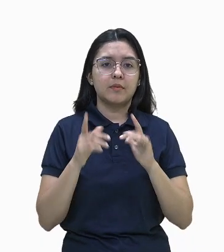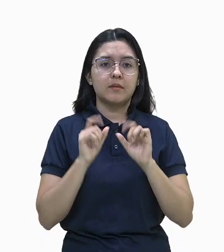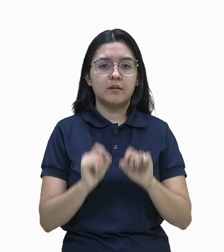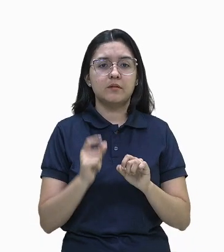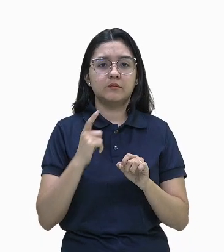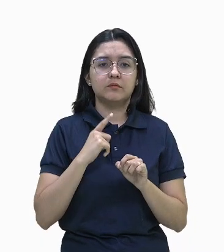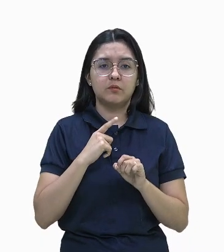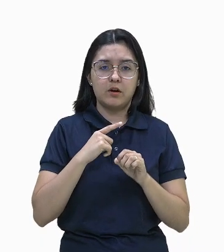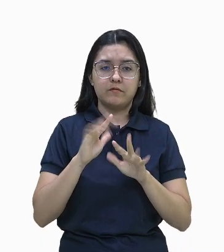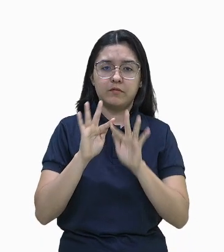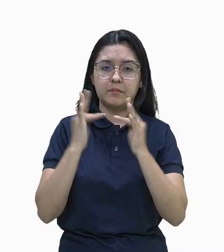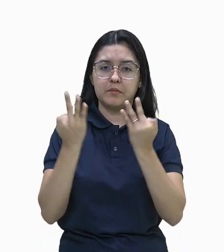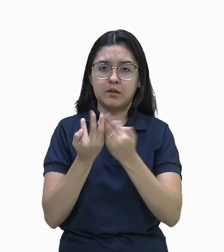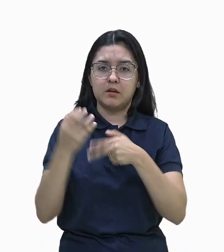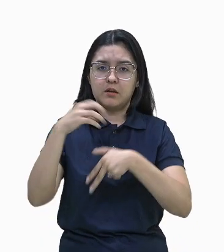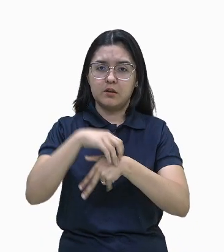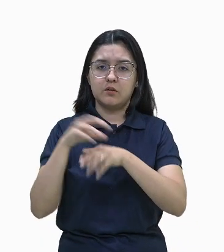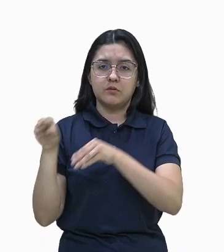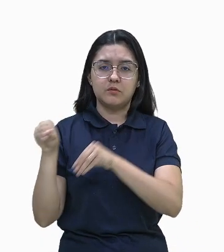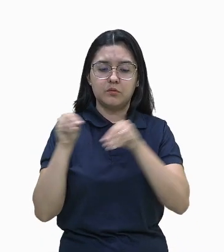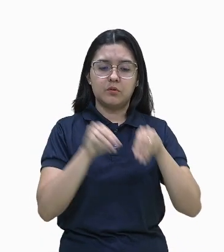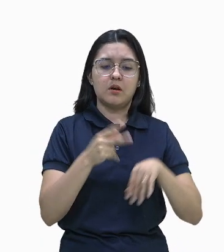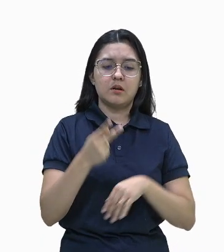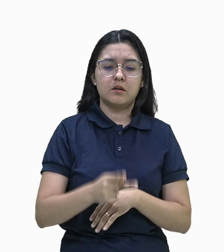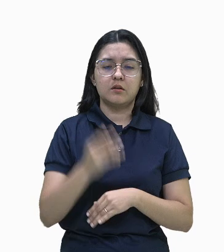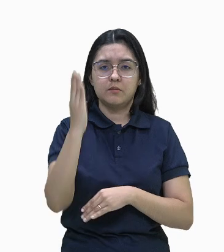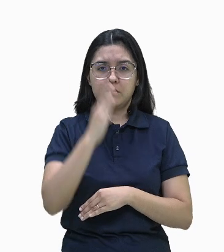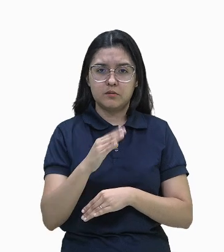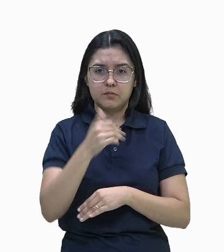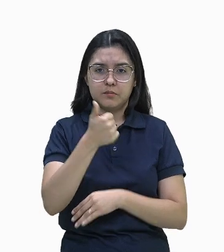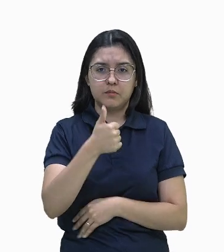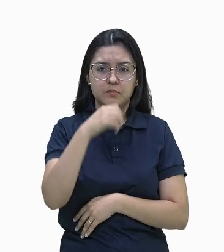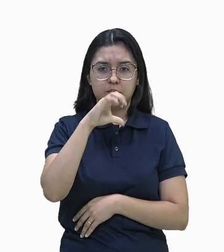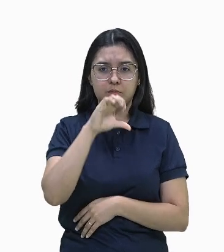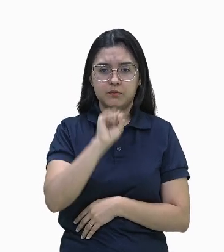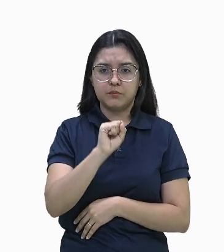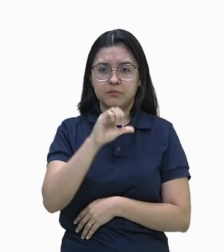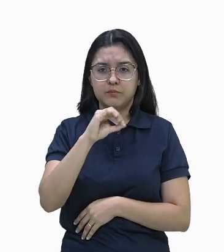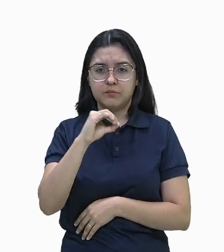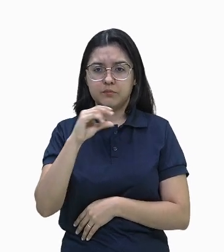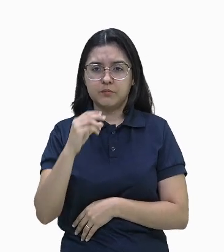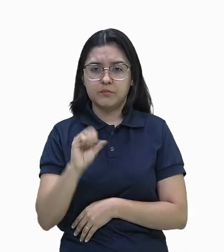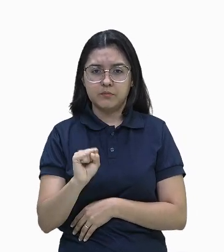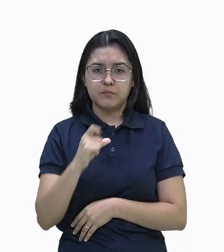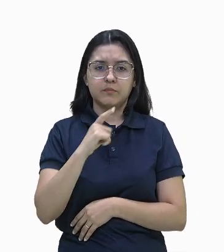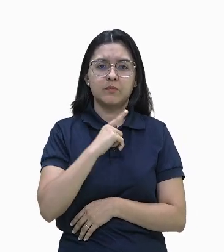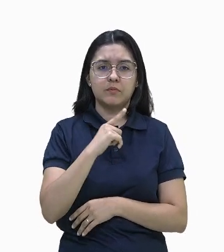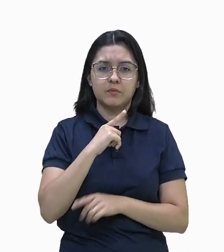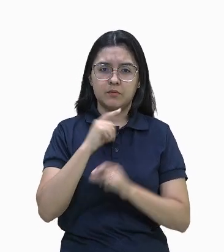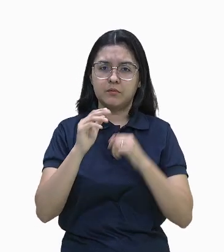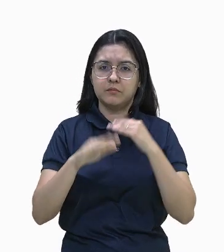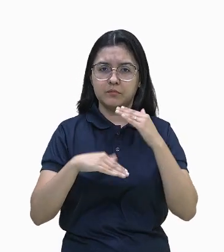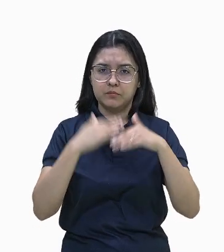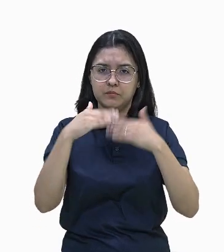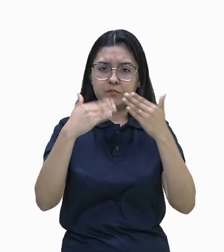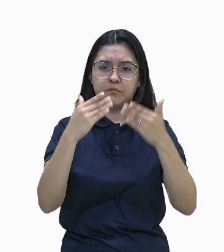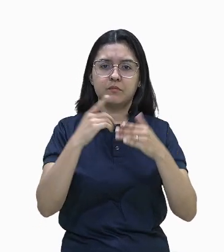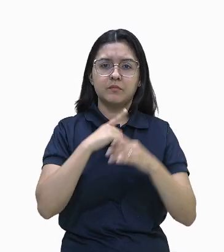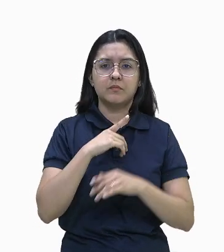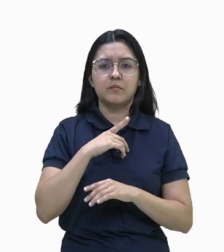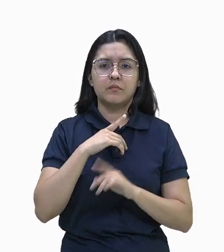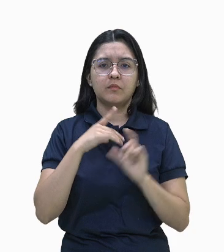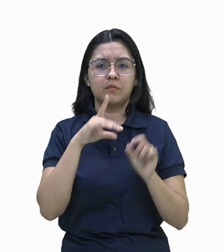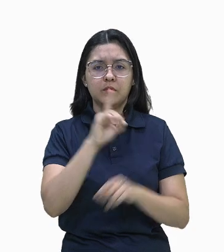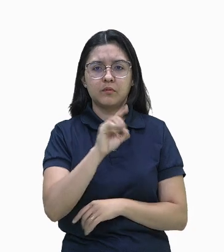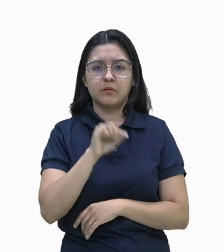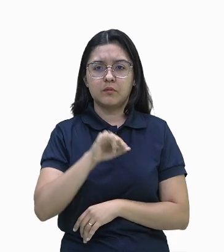família real no Brasil em 1808, o teatro passou por um grande avanço. Dom João VI trouxe